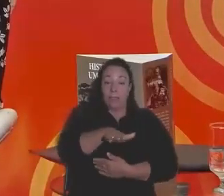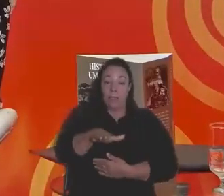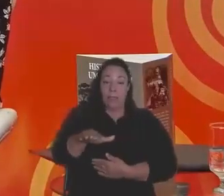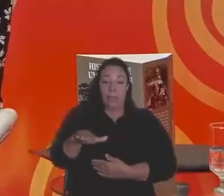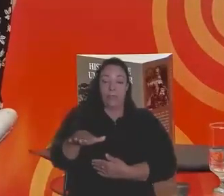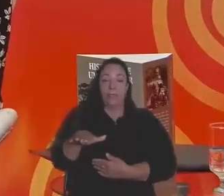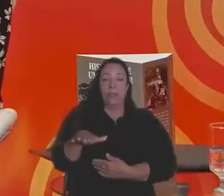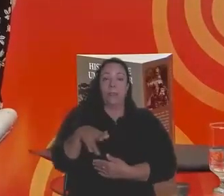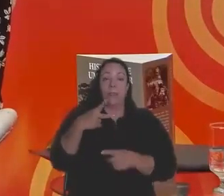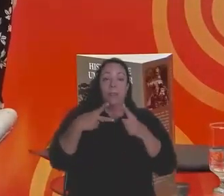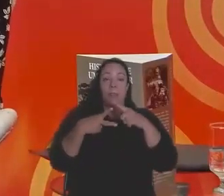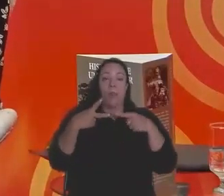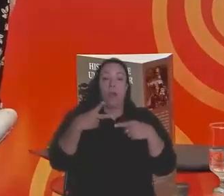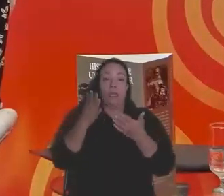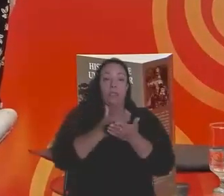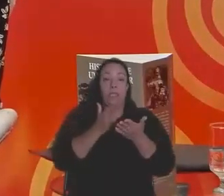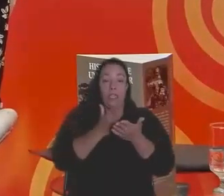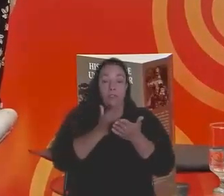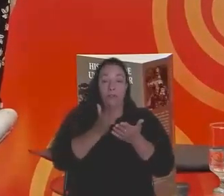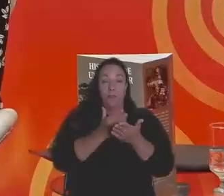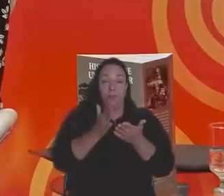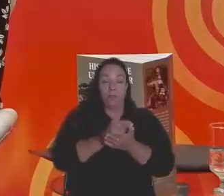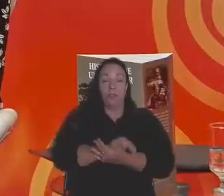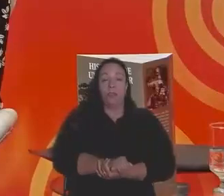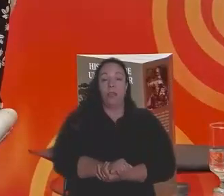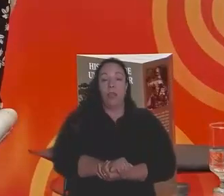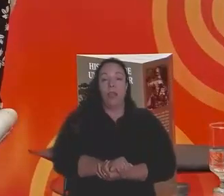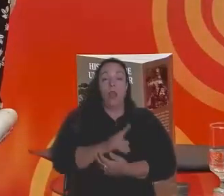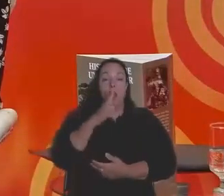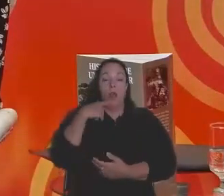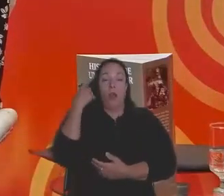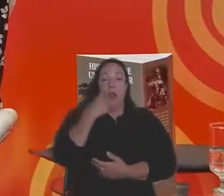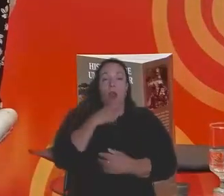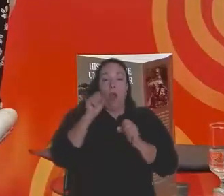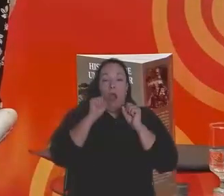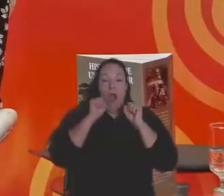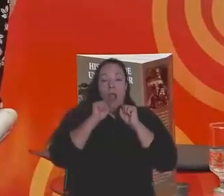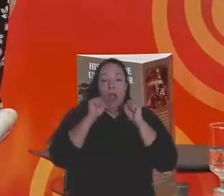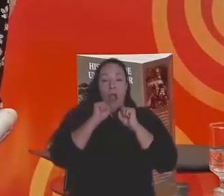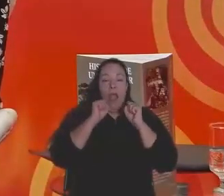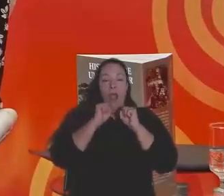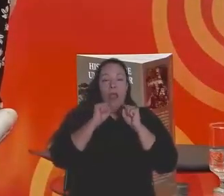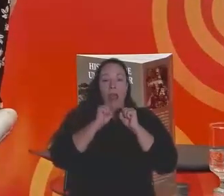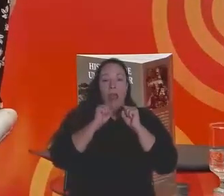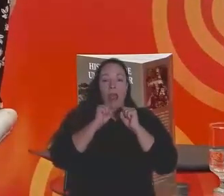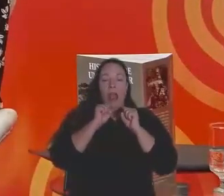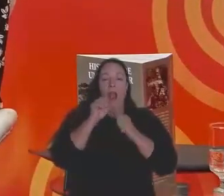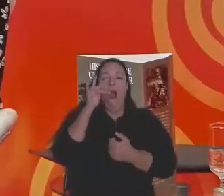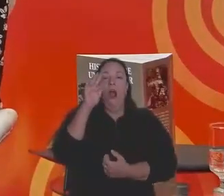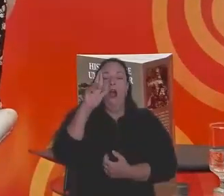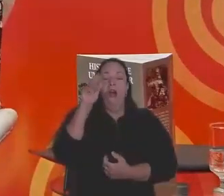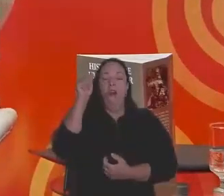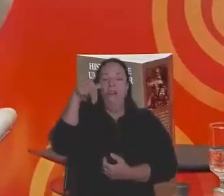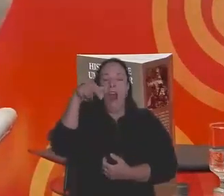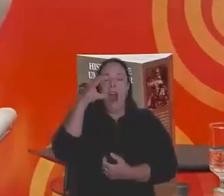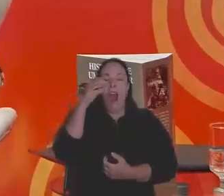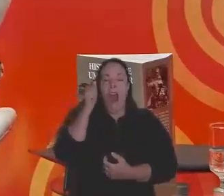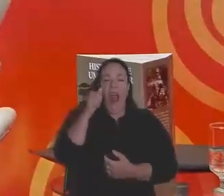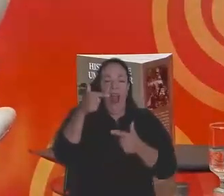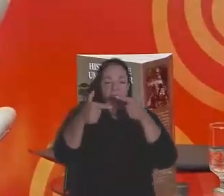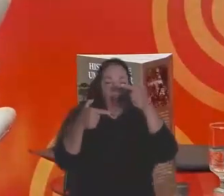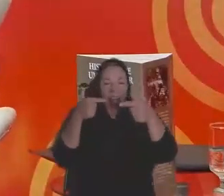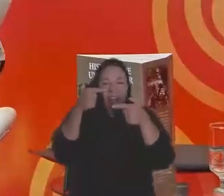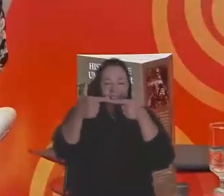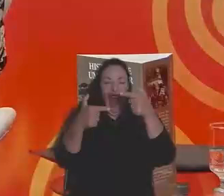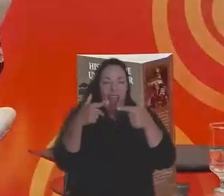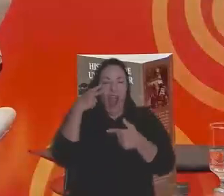Ele ilustrou 2 livros do nosso querido Luiz Humberto França, que é A Caçada e Olhos de